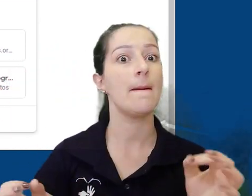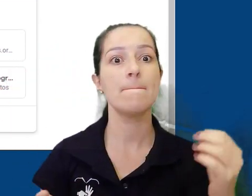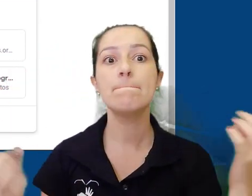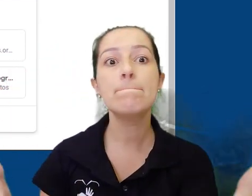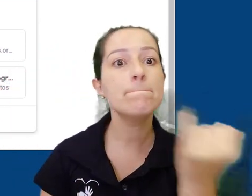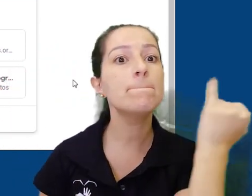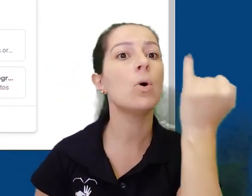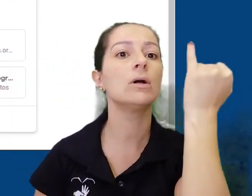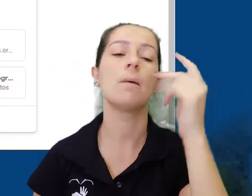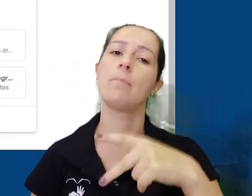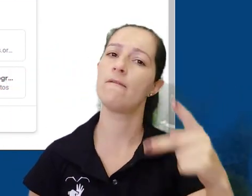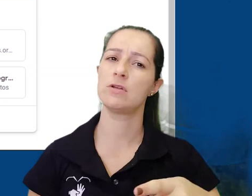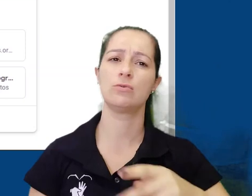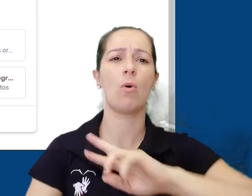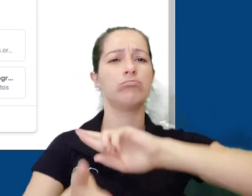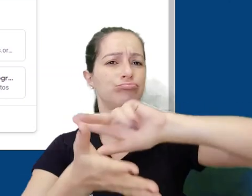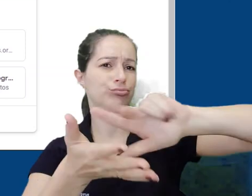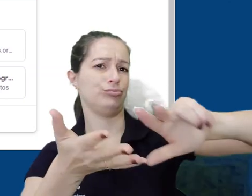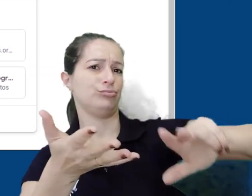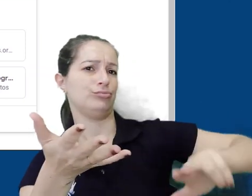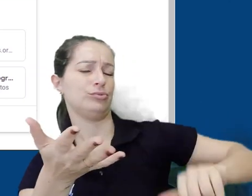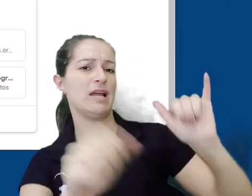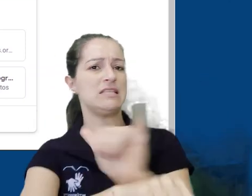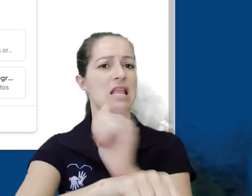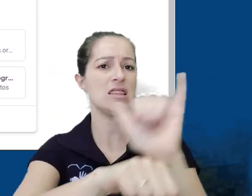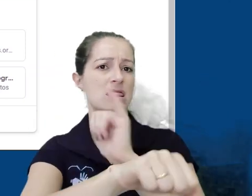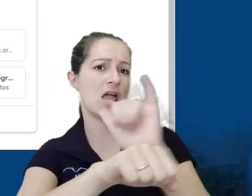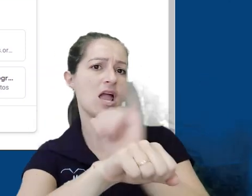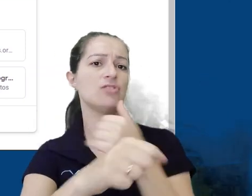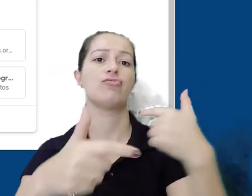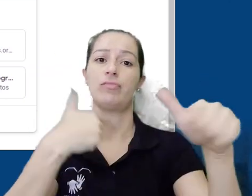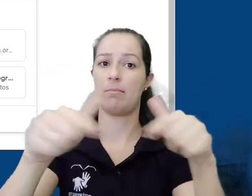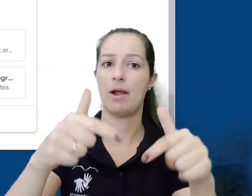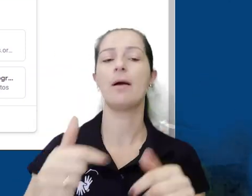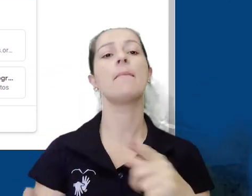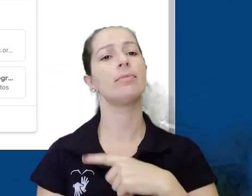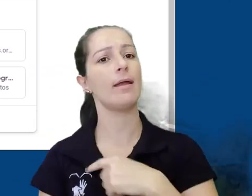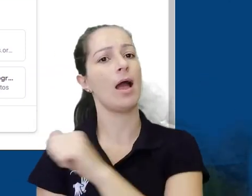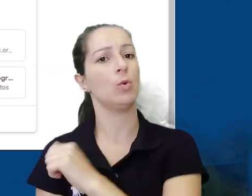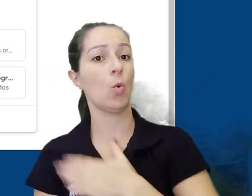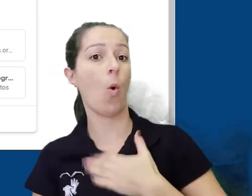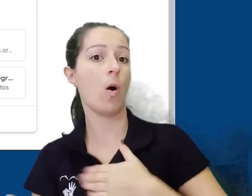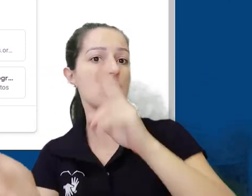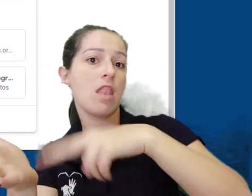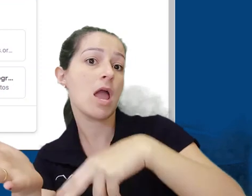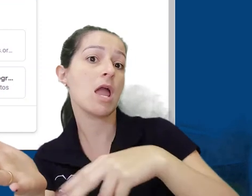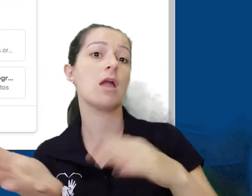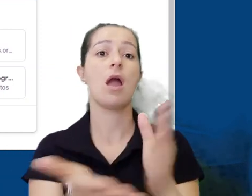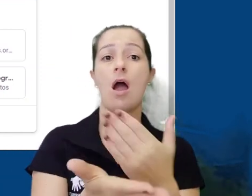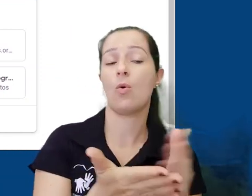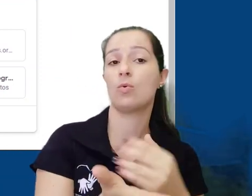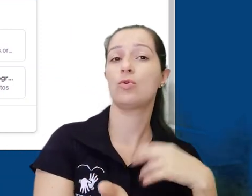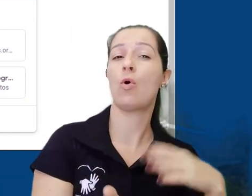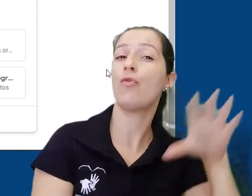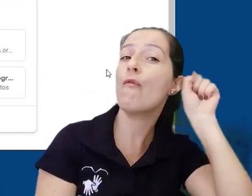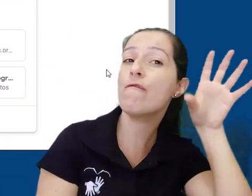importante ressaltar que é essencial que o professor utilize diferentes tipos de materiais Tem aluno que tem o perfil de aprender melhor lendo tem outro